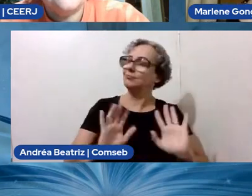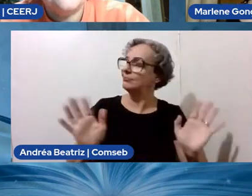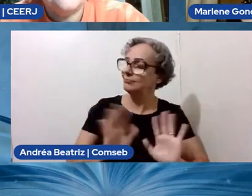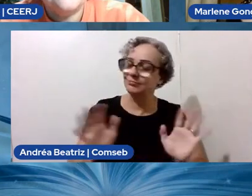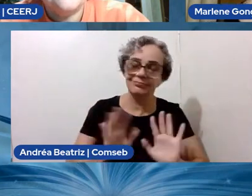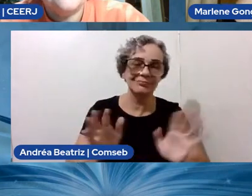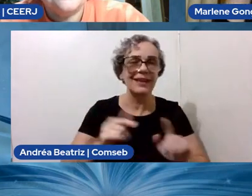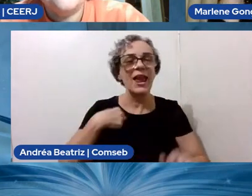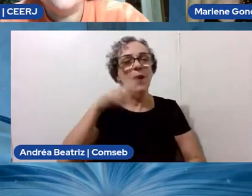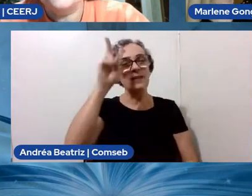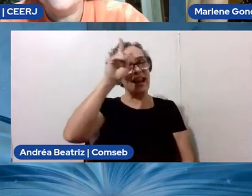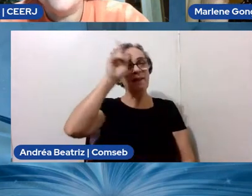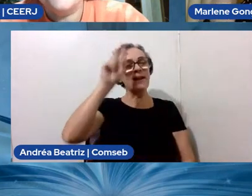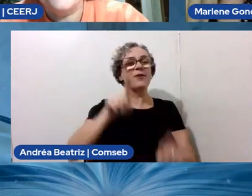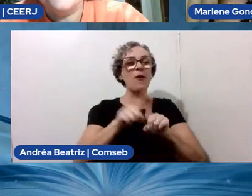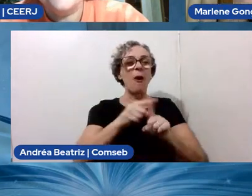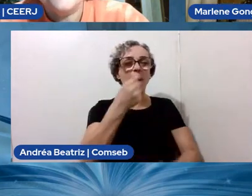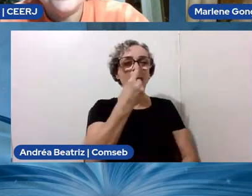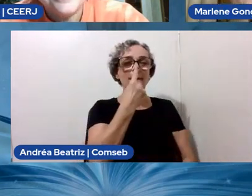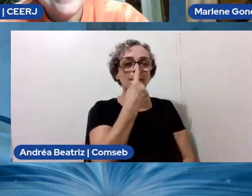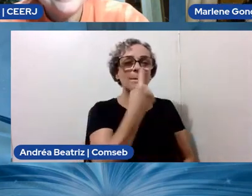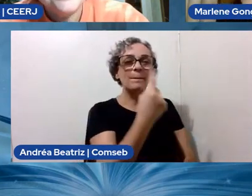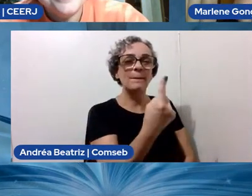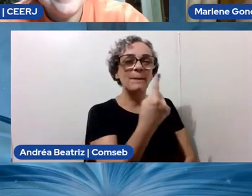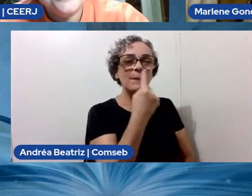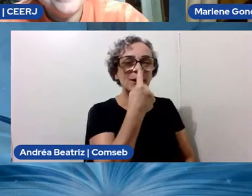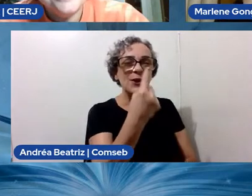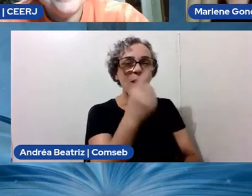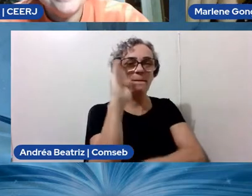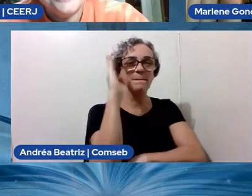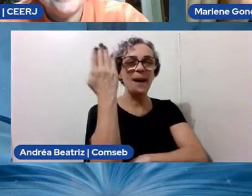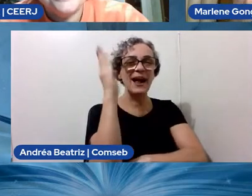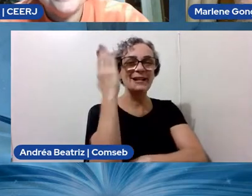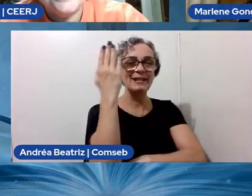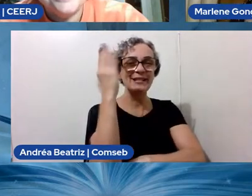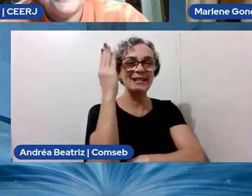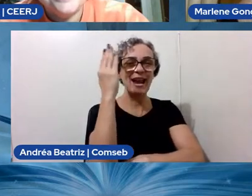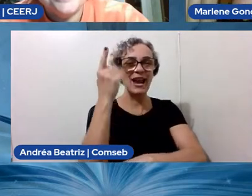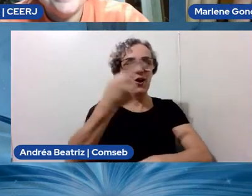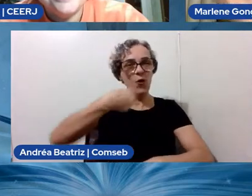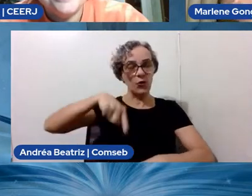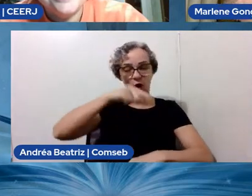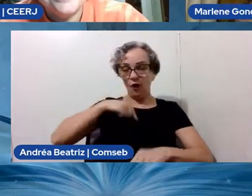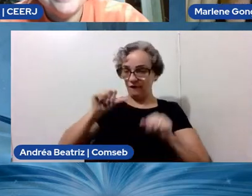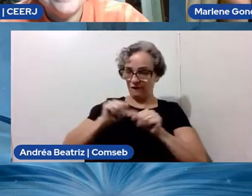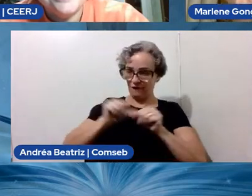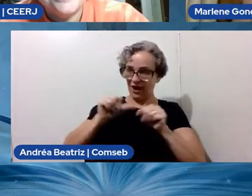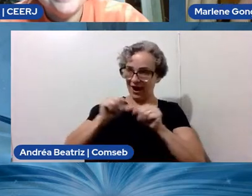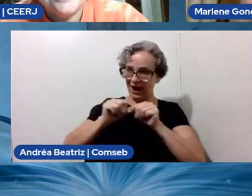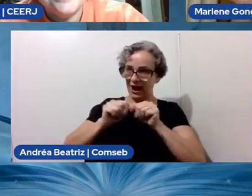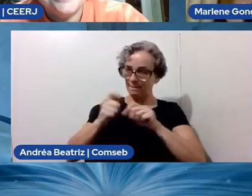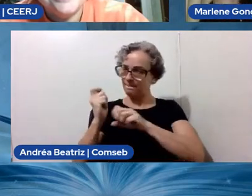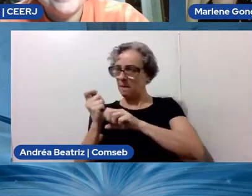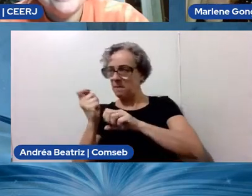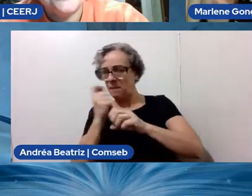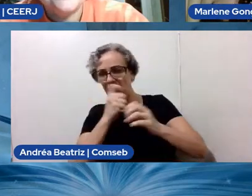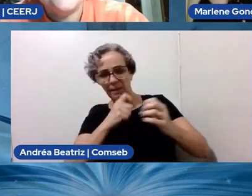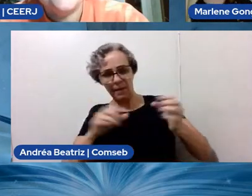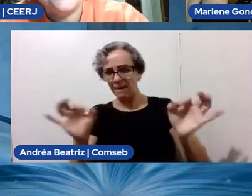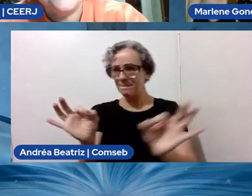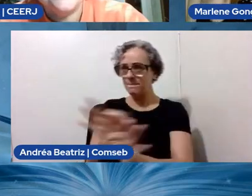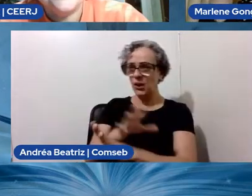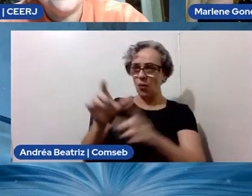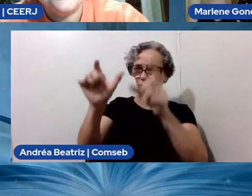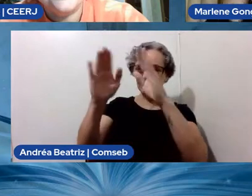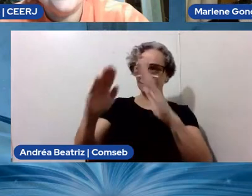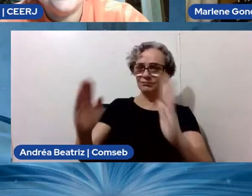do Pinóquio, né? Aquela ideia de dar vida, como se fosse possível, você pega, né, um corpo, você tem ali o corpo já prontinho, alguma coisa